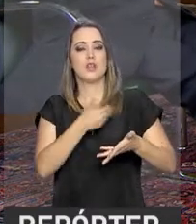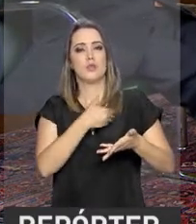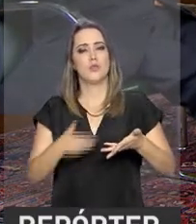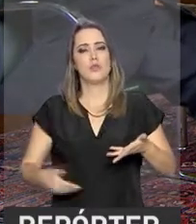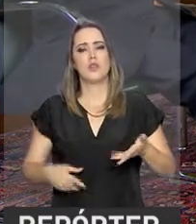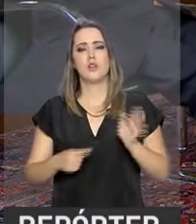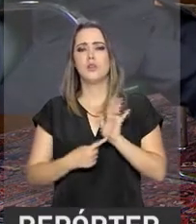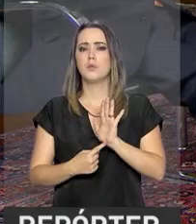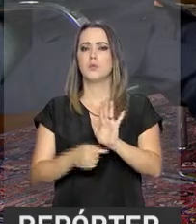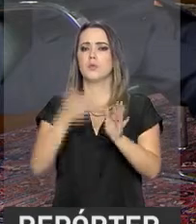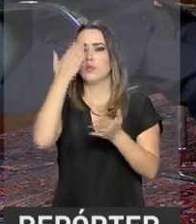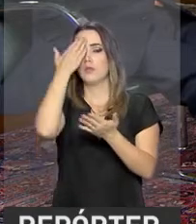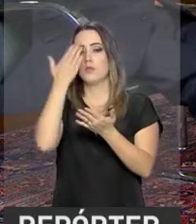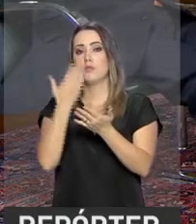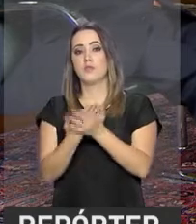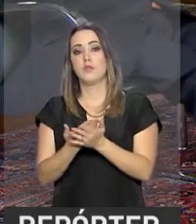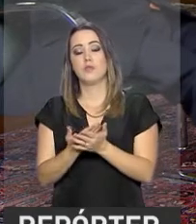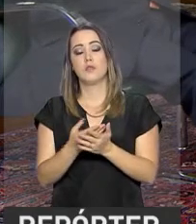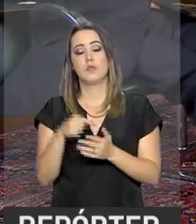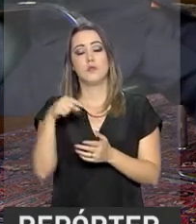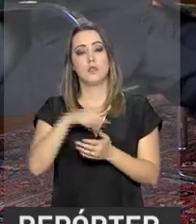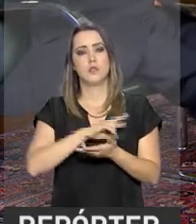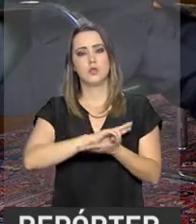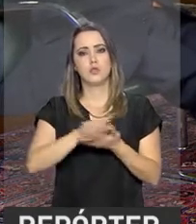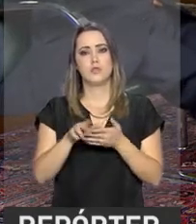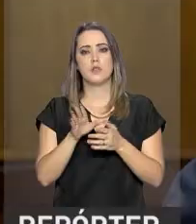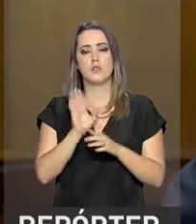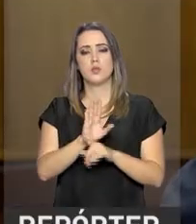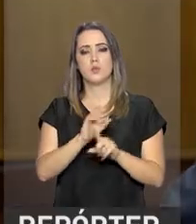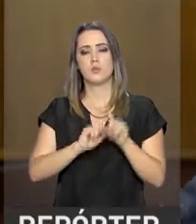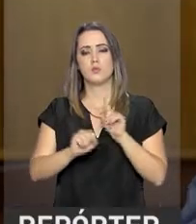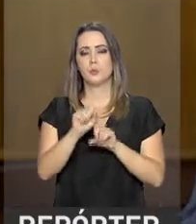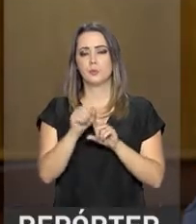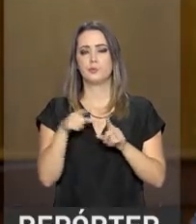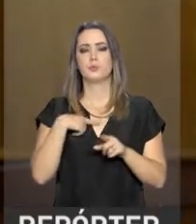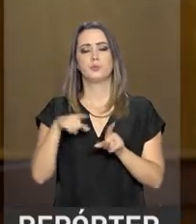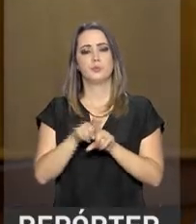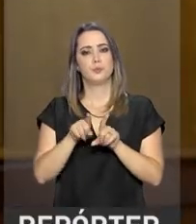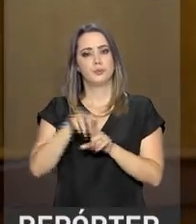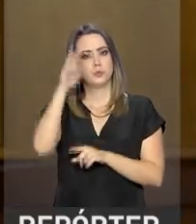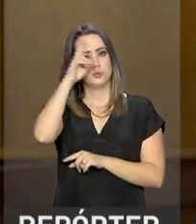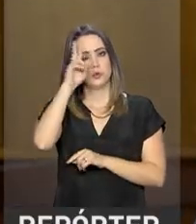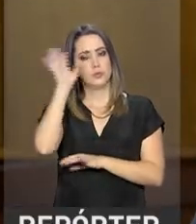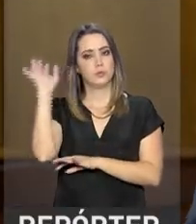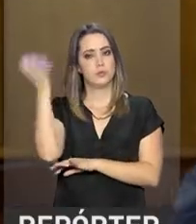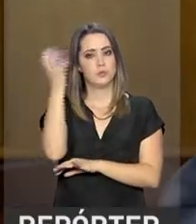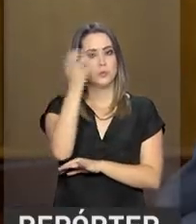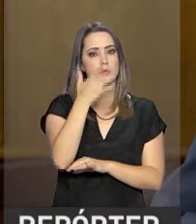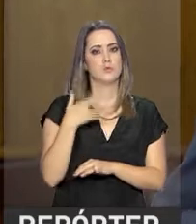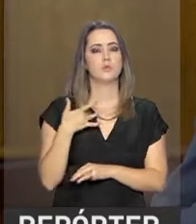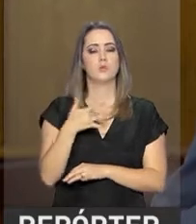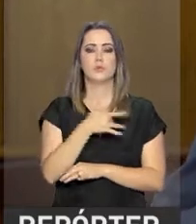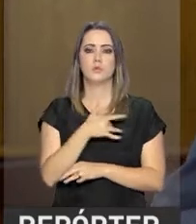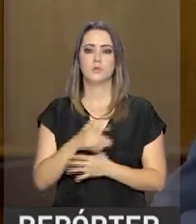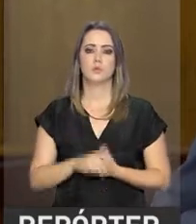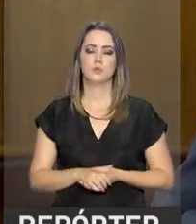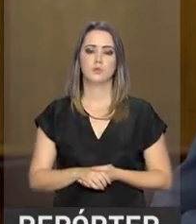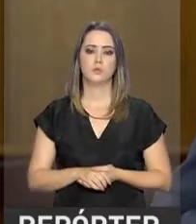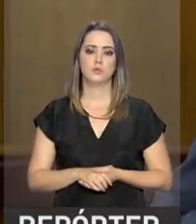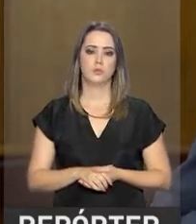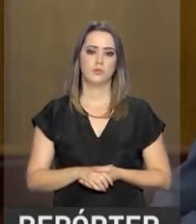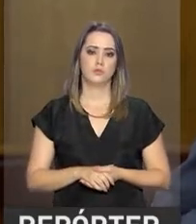confiança em investimentos em benefícios sociais e lembrou ainda a atuação no meio ambiente e na saúde e no meio ambiente